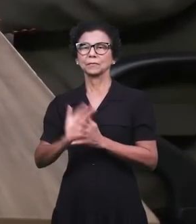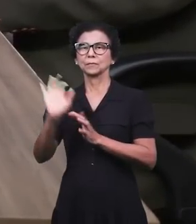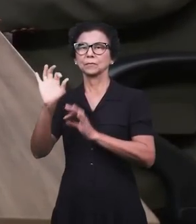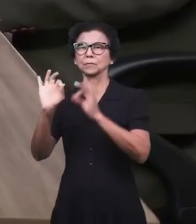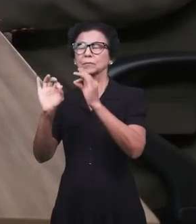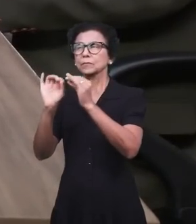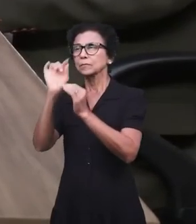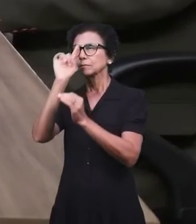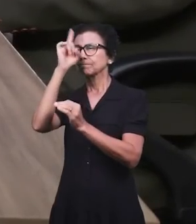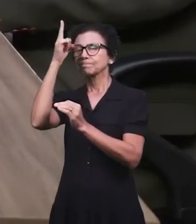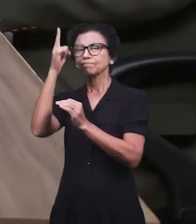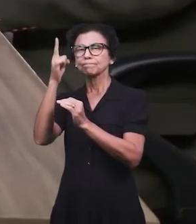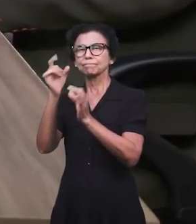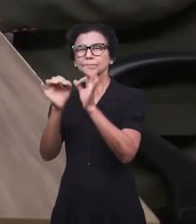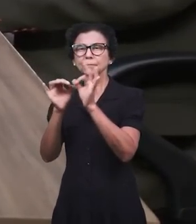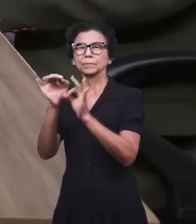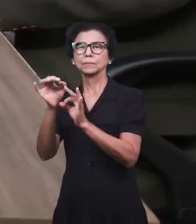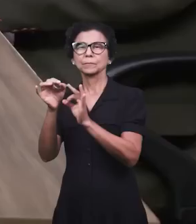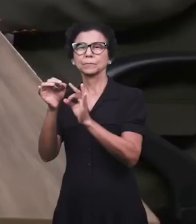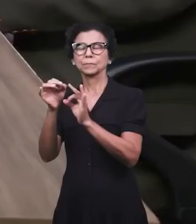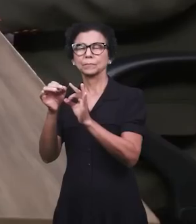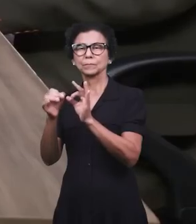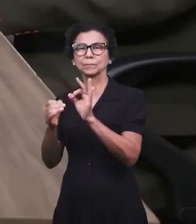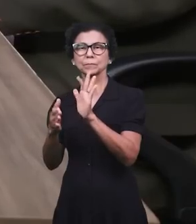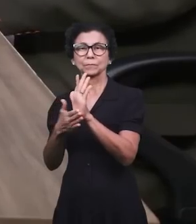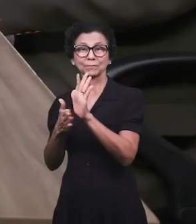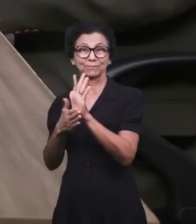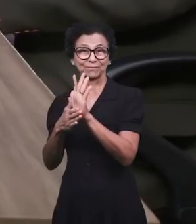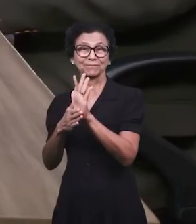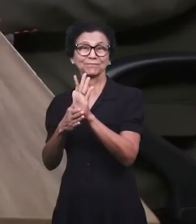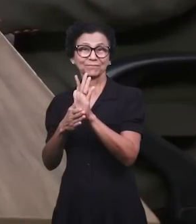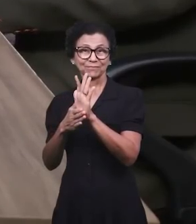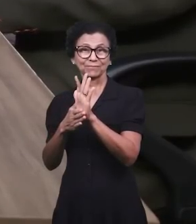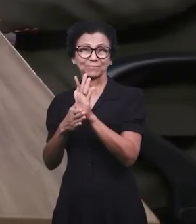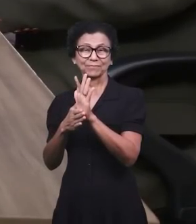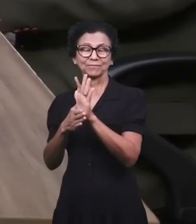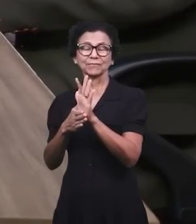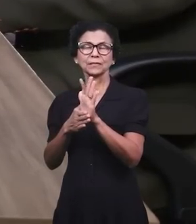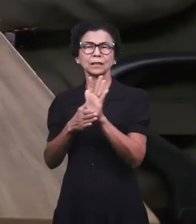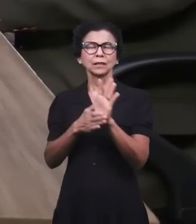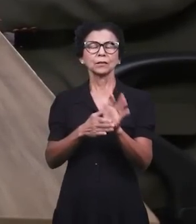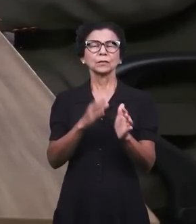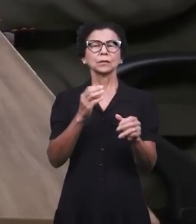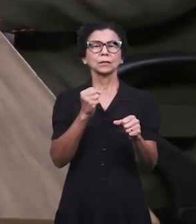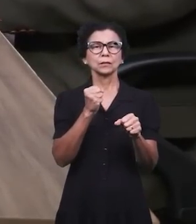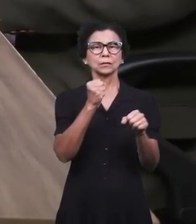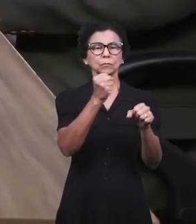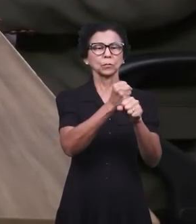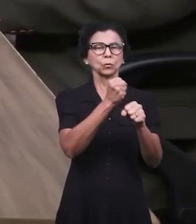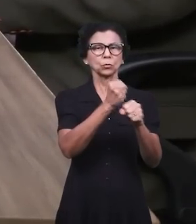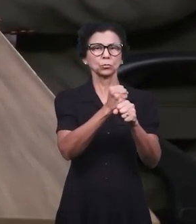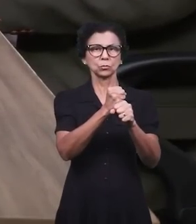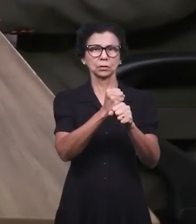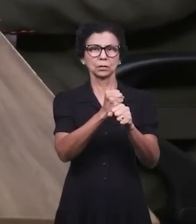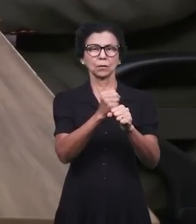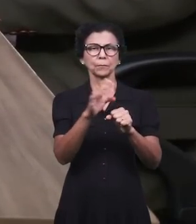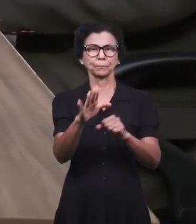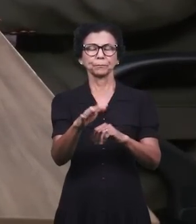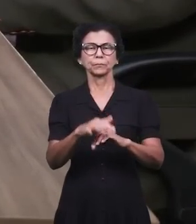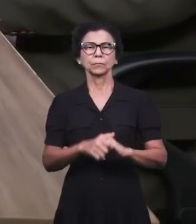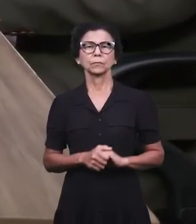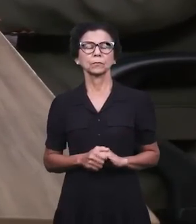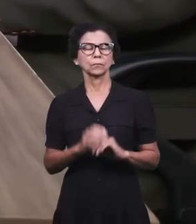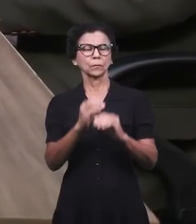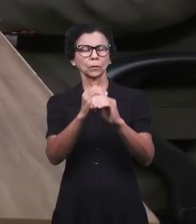Uma coisa que a gente vive muito na construção, né, na construção civil, é que às vezes você está lá, o engenheiro está na obra, ele é o